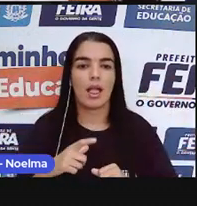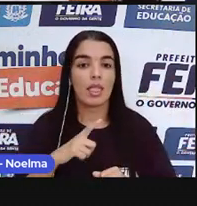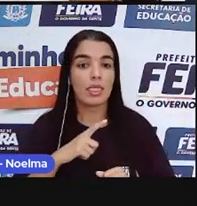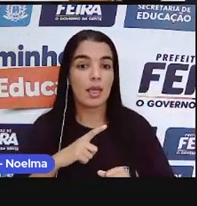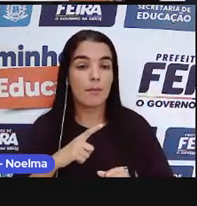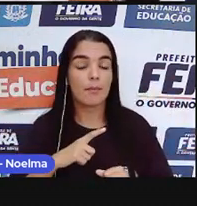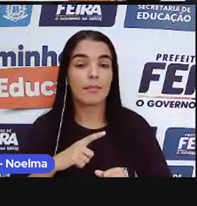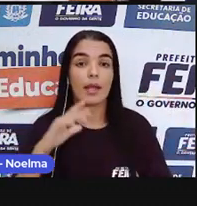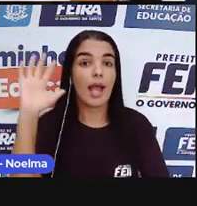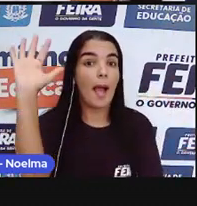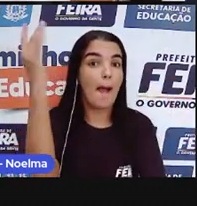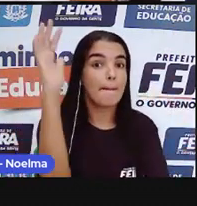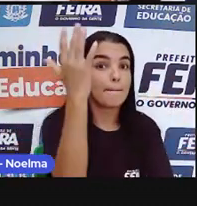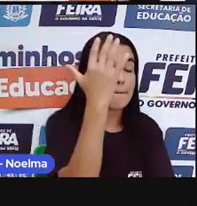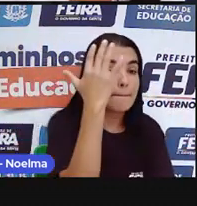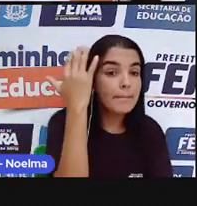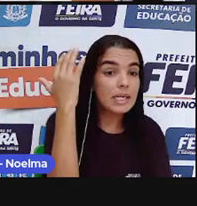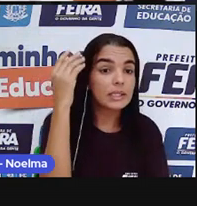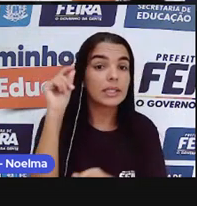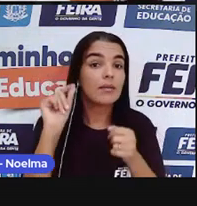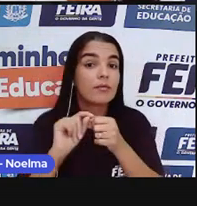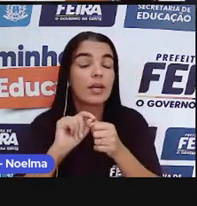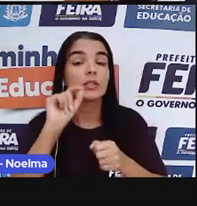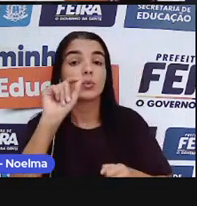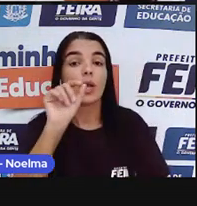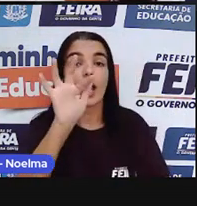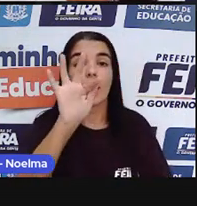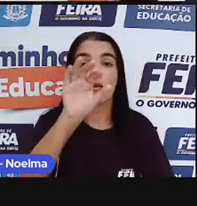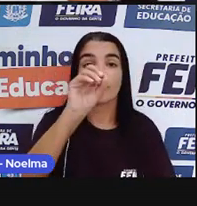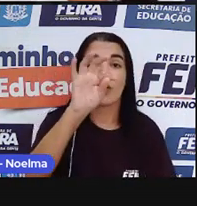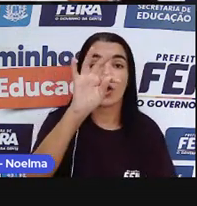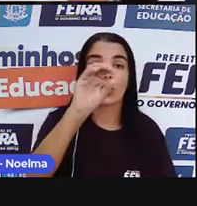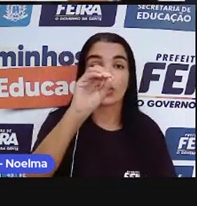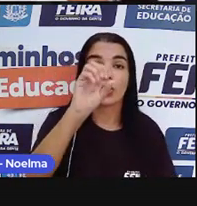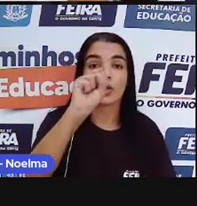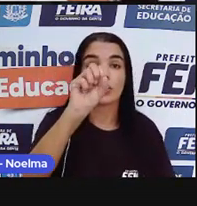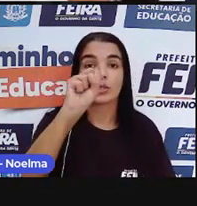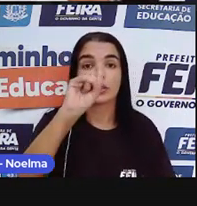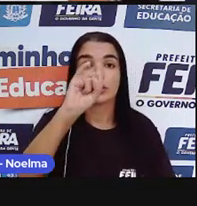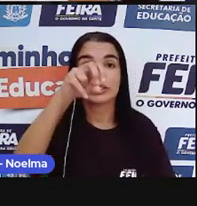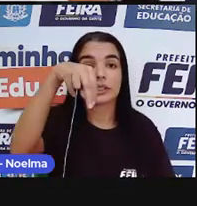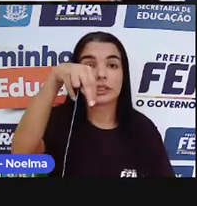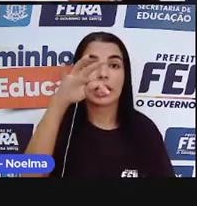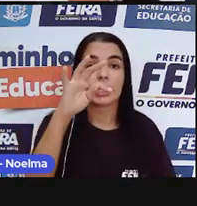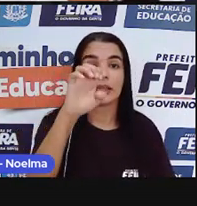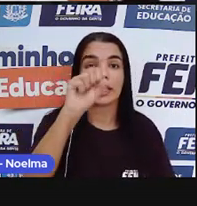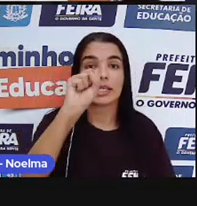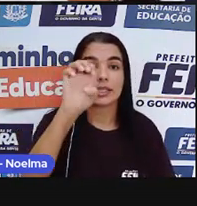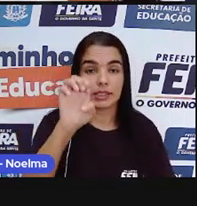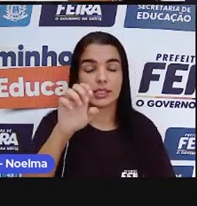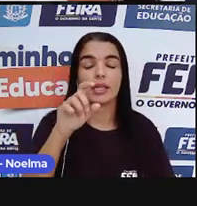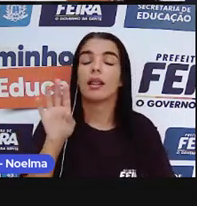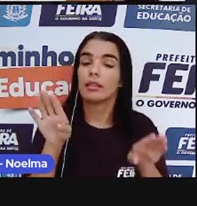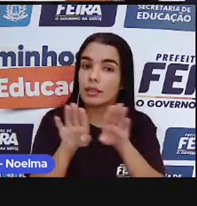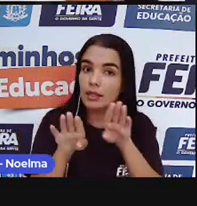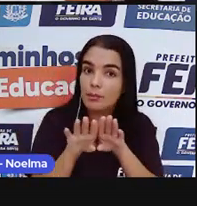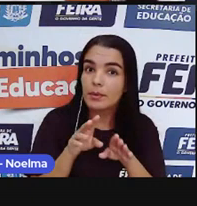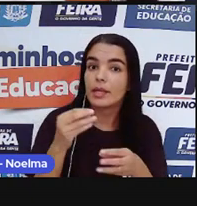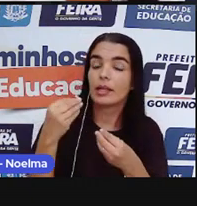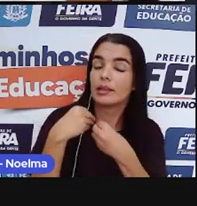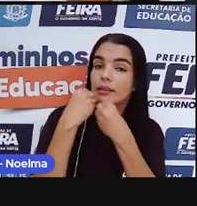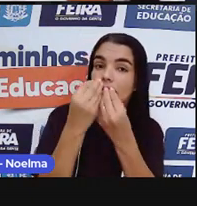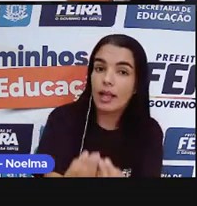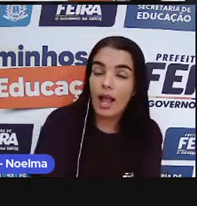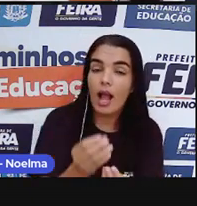plantas, elas realizam a fotossíntese que fornece oxigênio para a gente, e além disso, as plantas, elas também transpiram, então elas